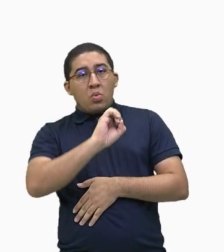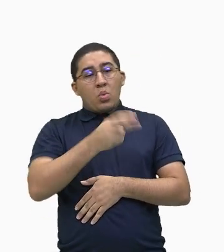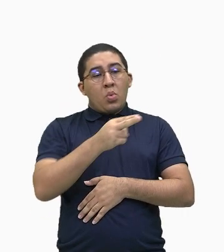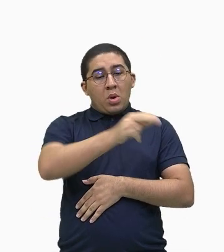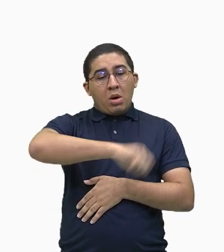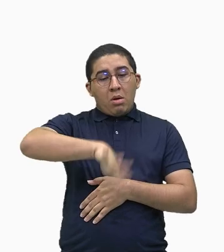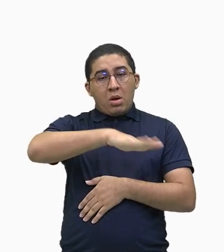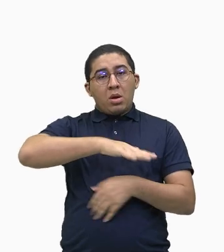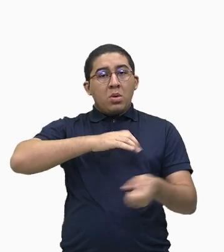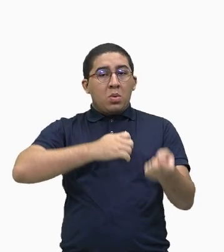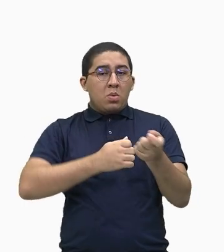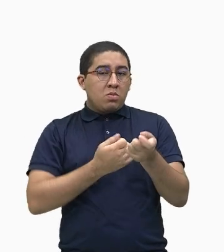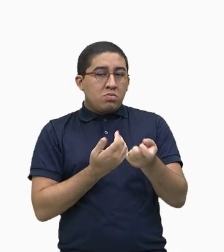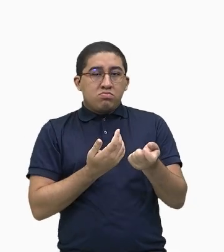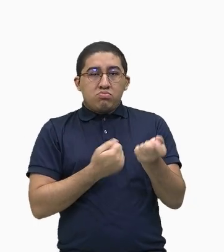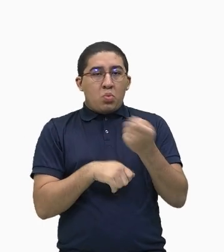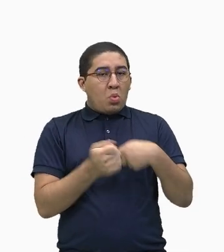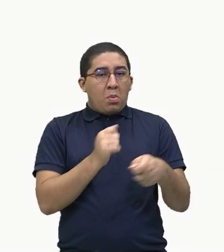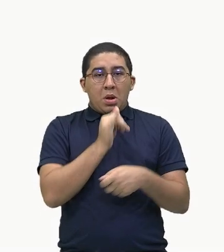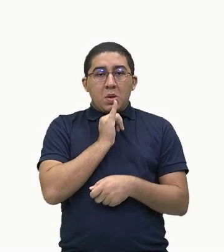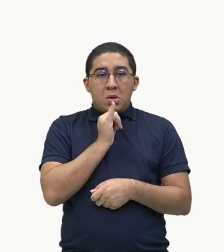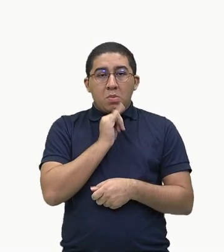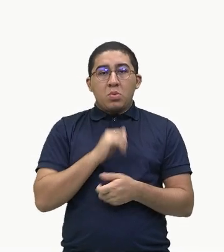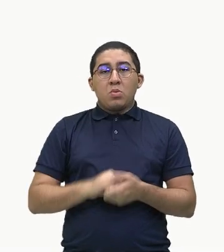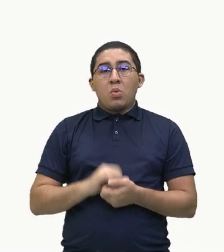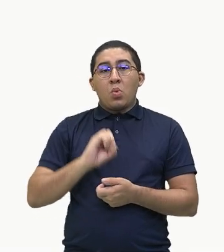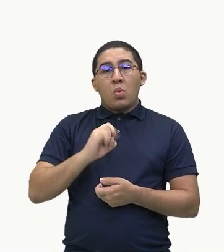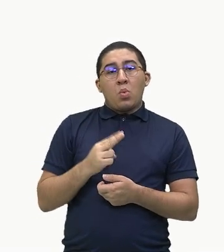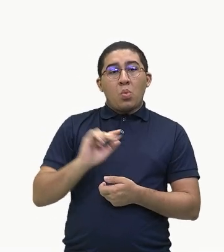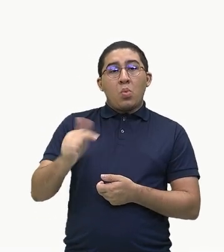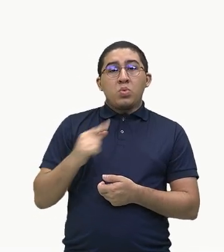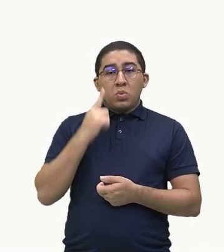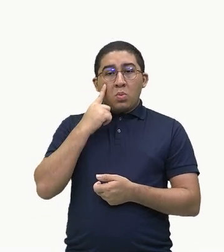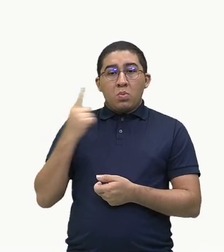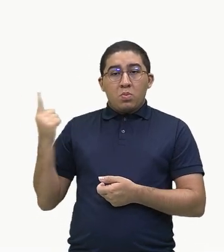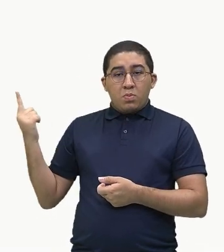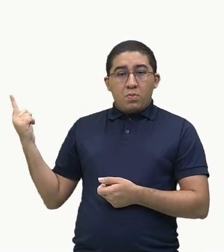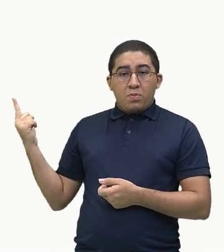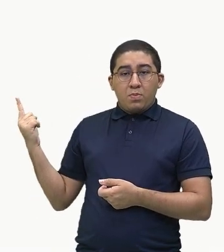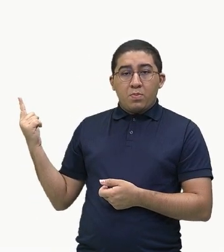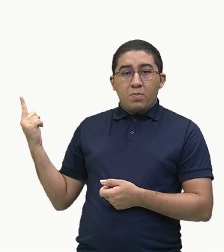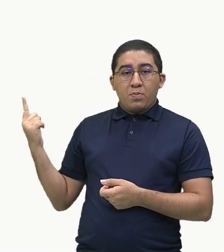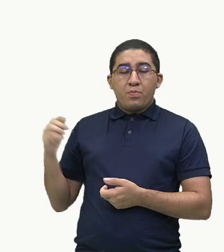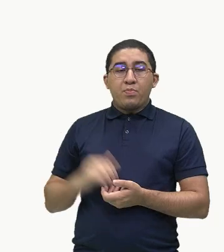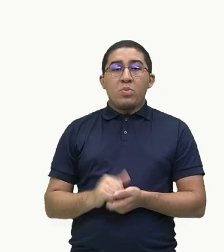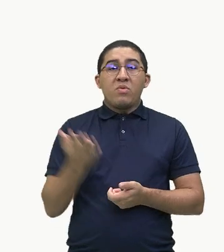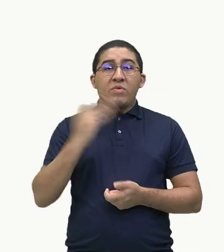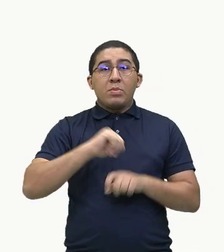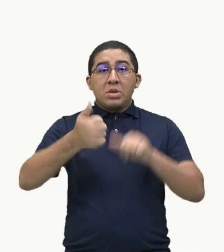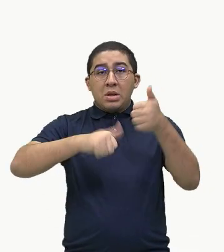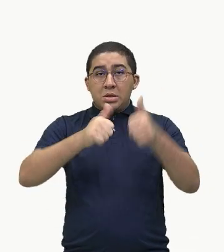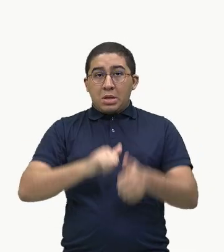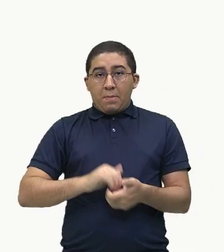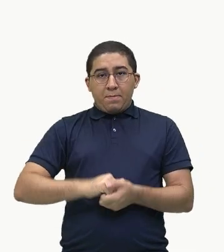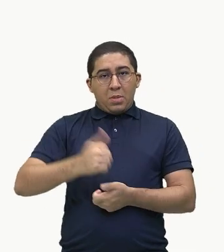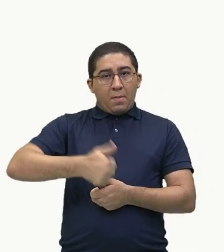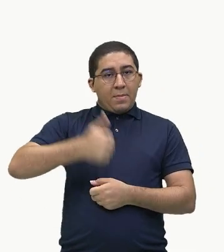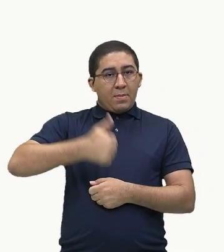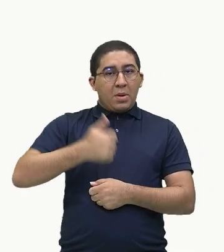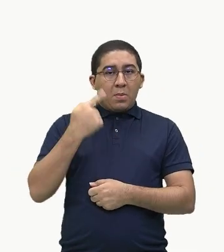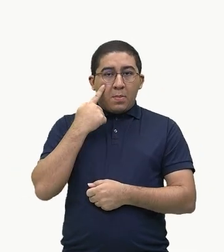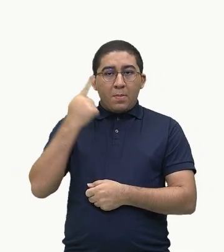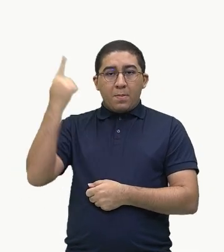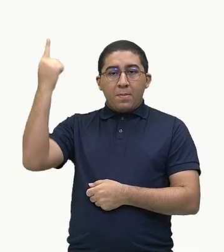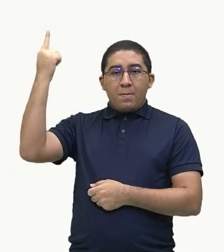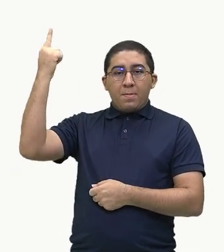como podemos chamar, e também 4 Brasis, tá bom? Então vamos verificar primeiro os complexos regionais, ou como